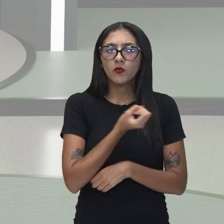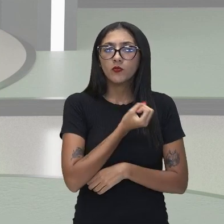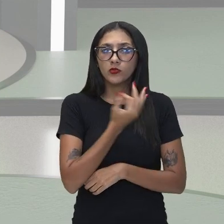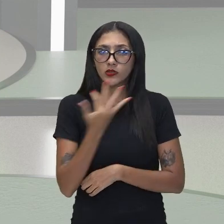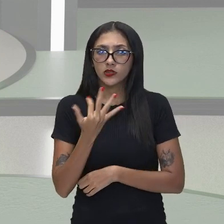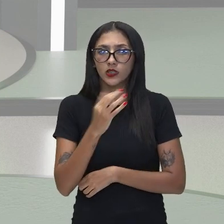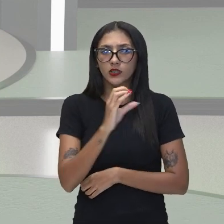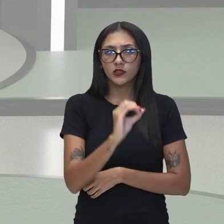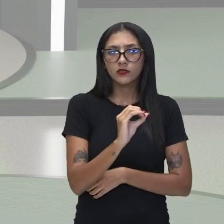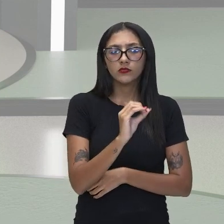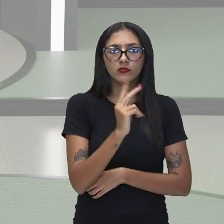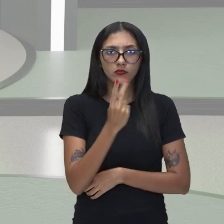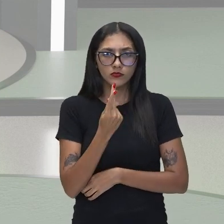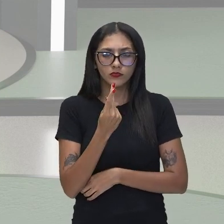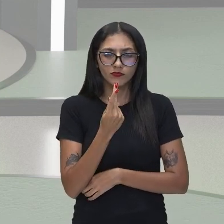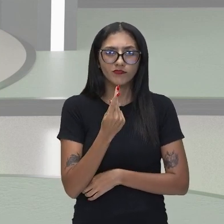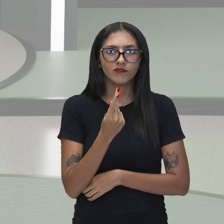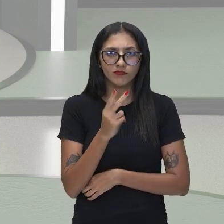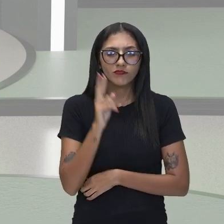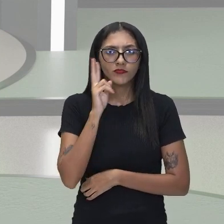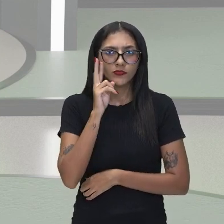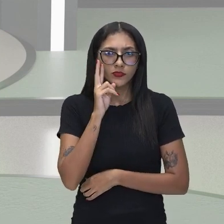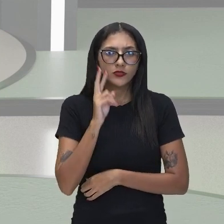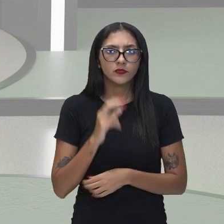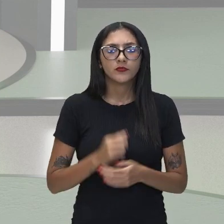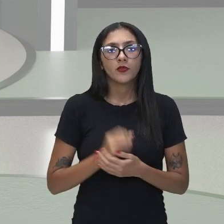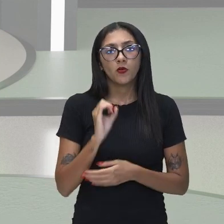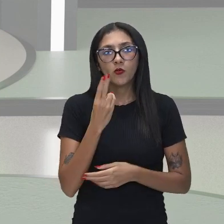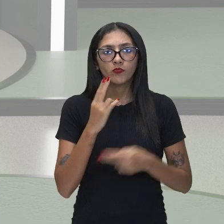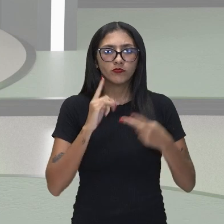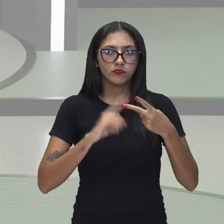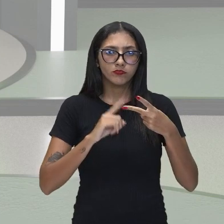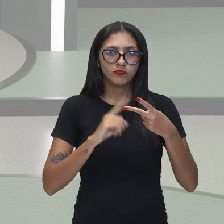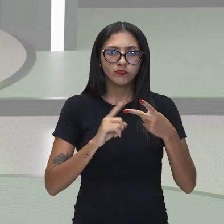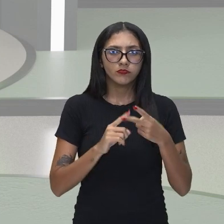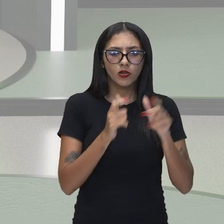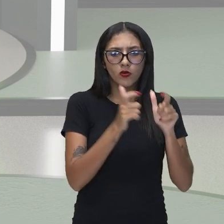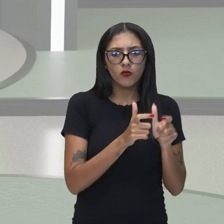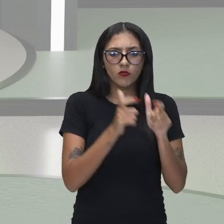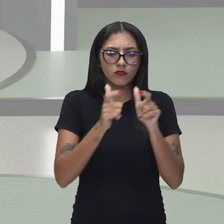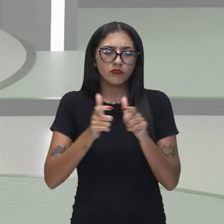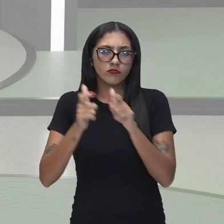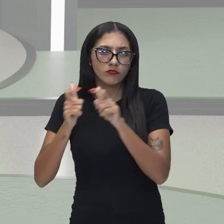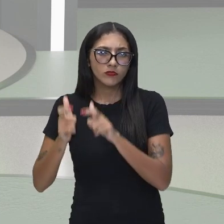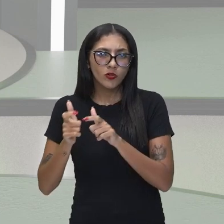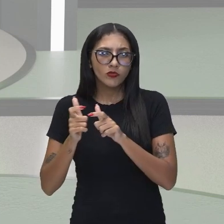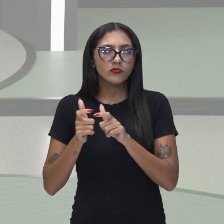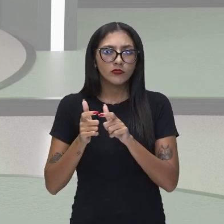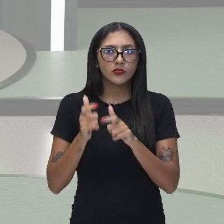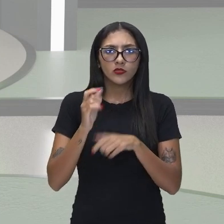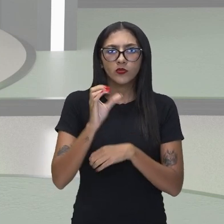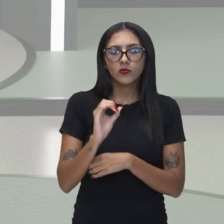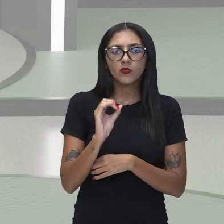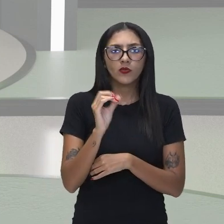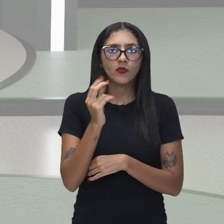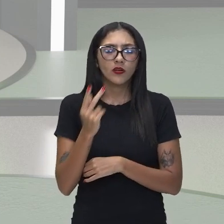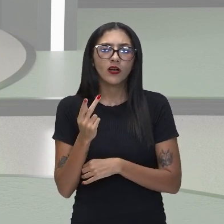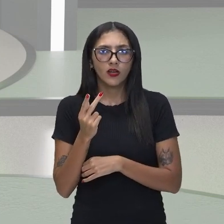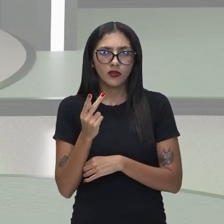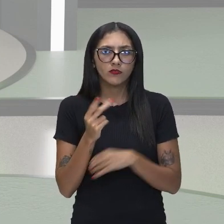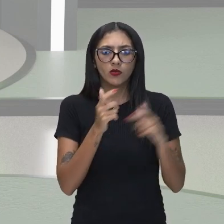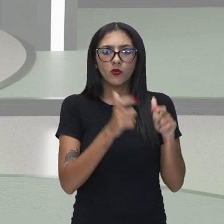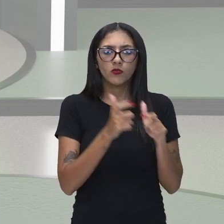monol, diol, triol, poliol, ou quanto à posição, né, o carbono que contém